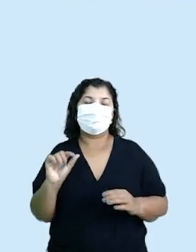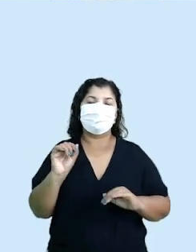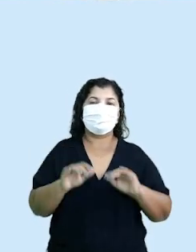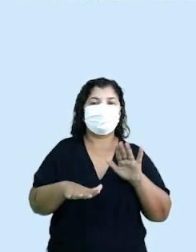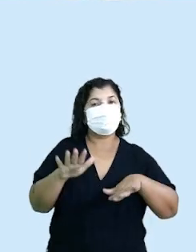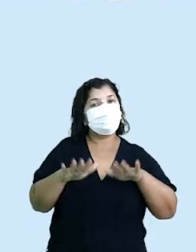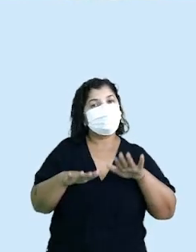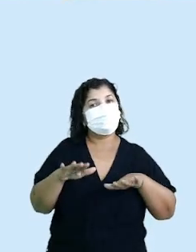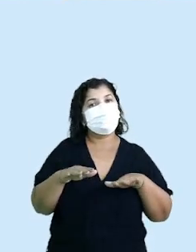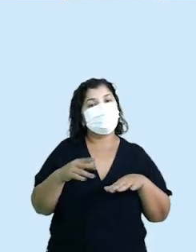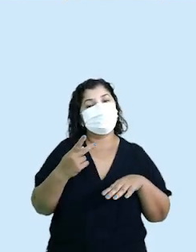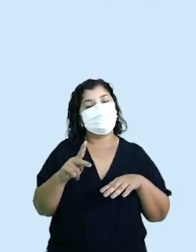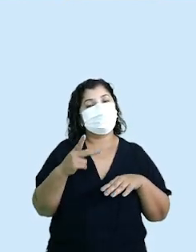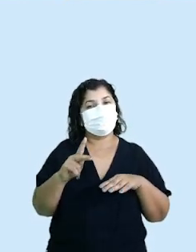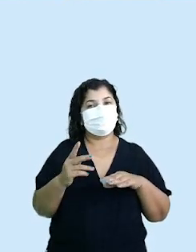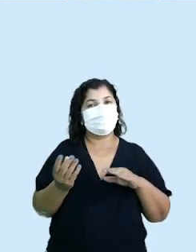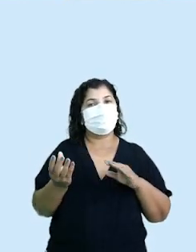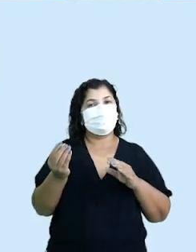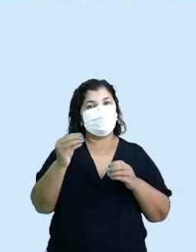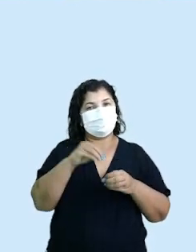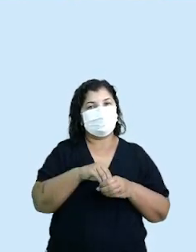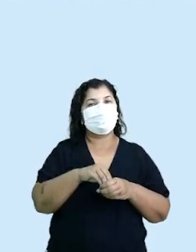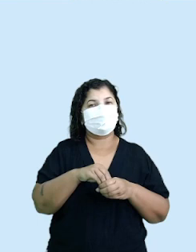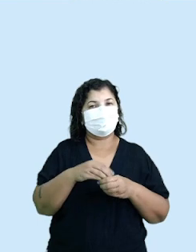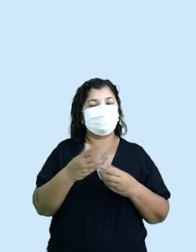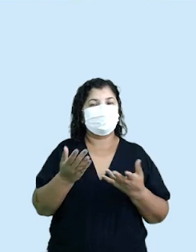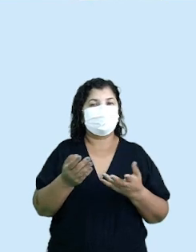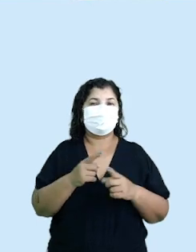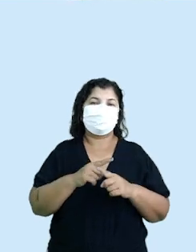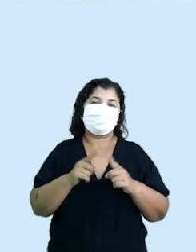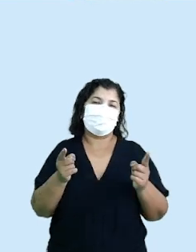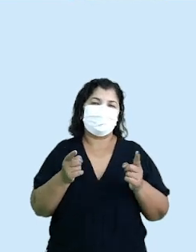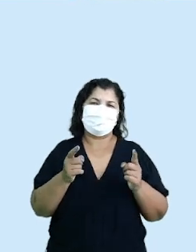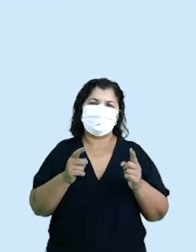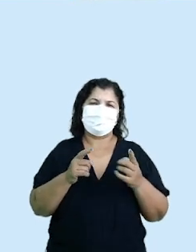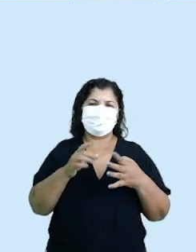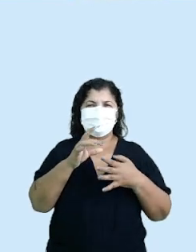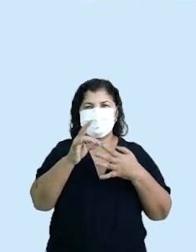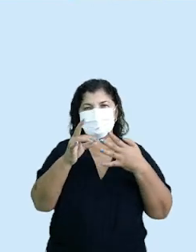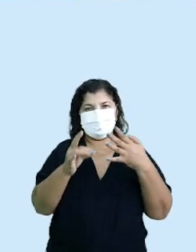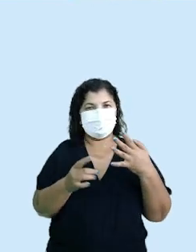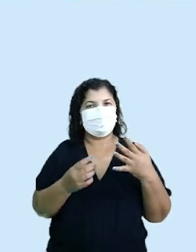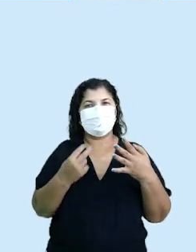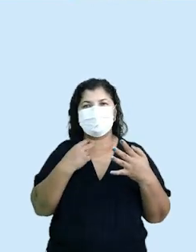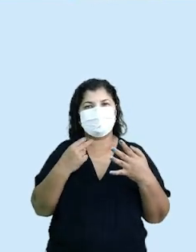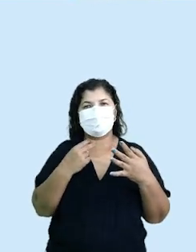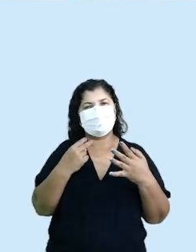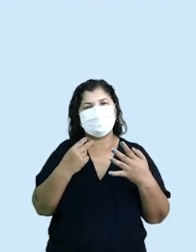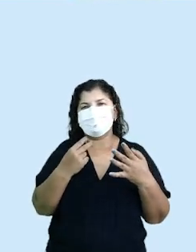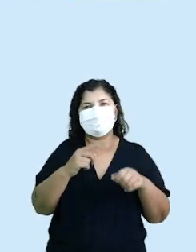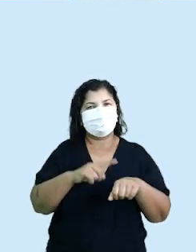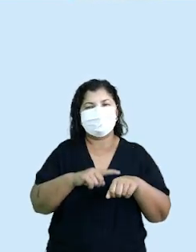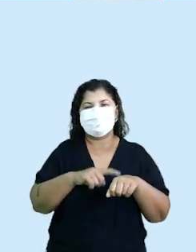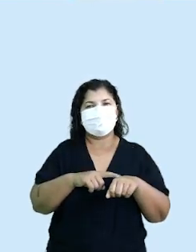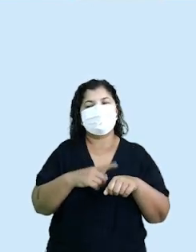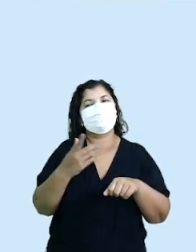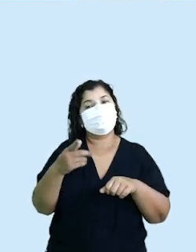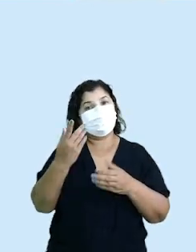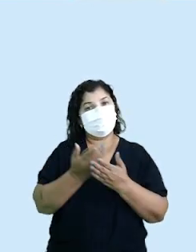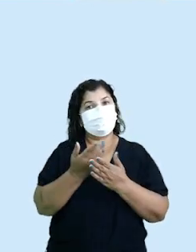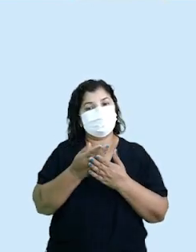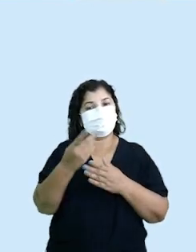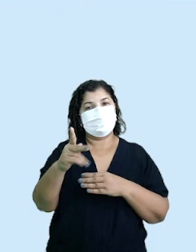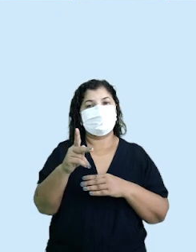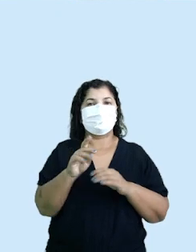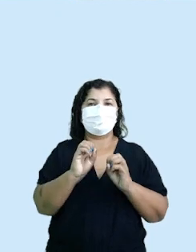dos teus dados. Mas a gente não vai discutir aqui todas as possibilidades. Isso você faz com o seu professor na sua escola.